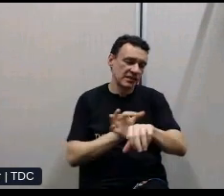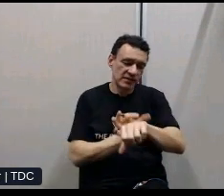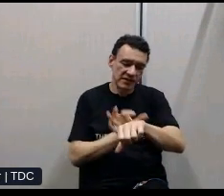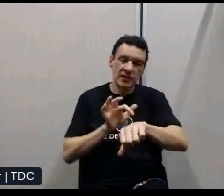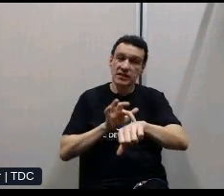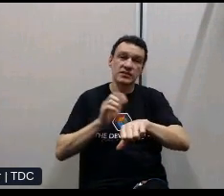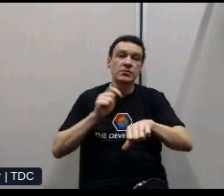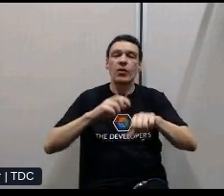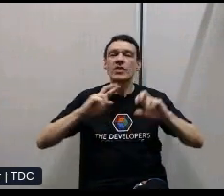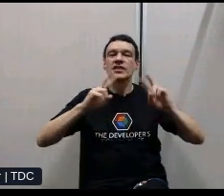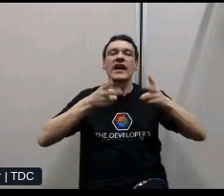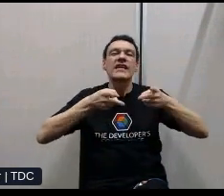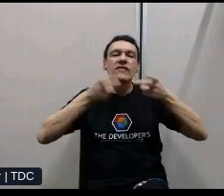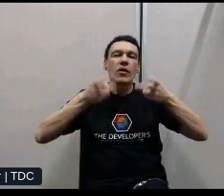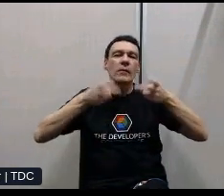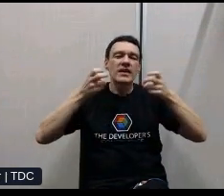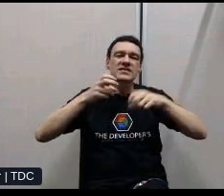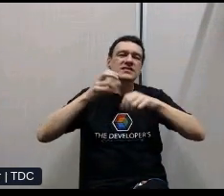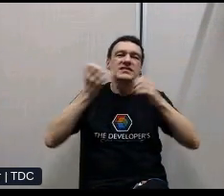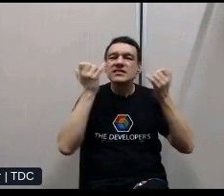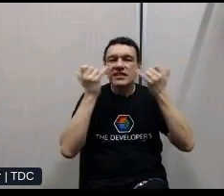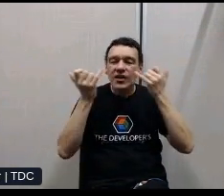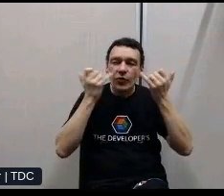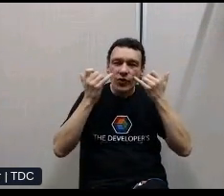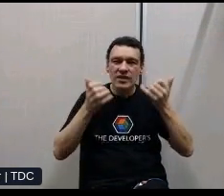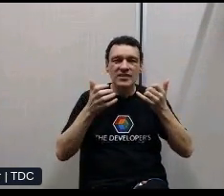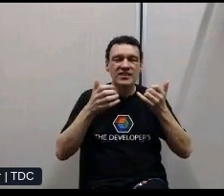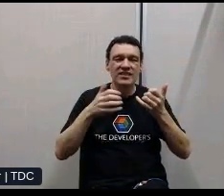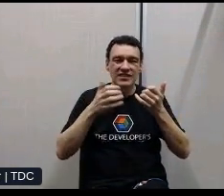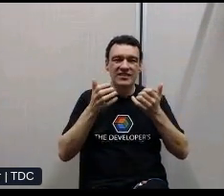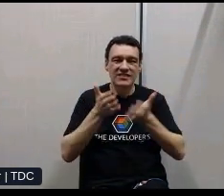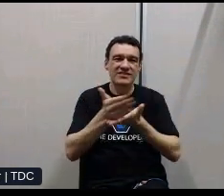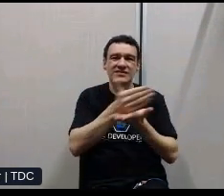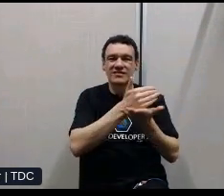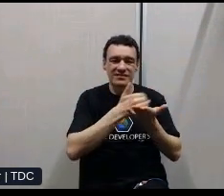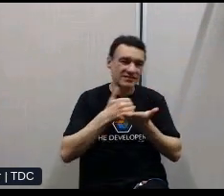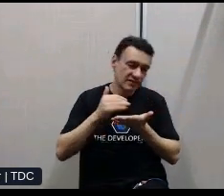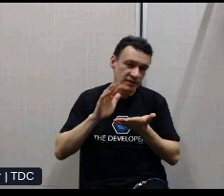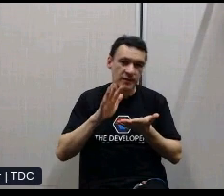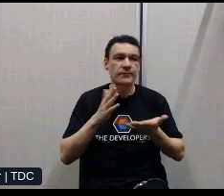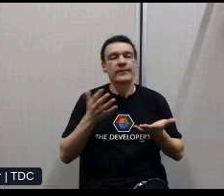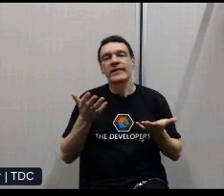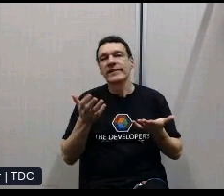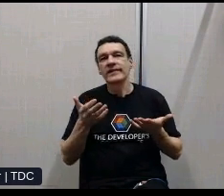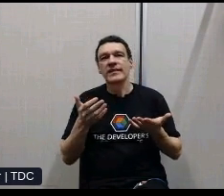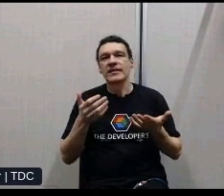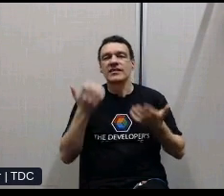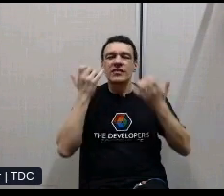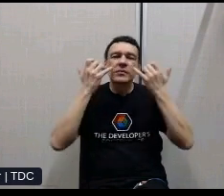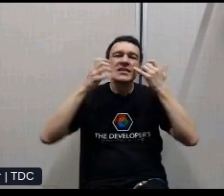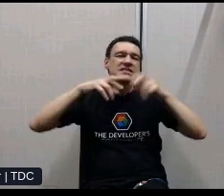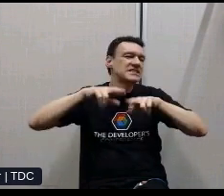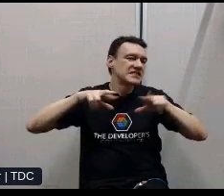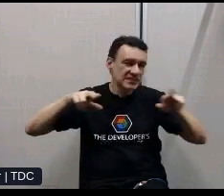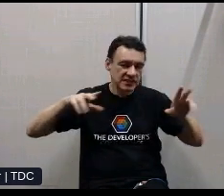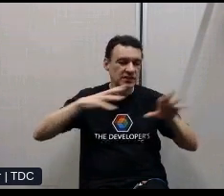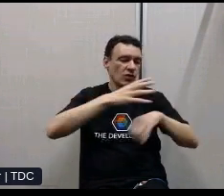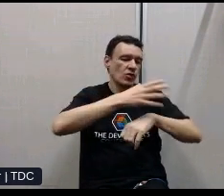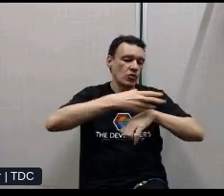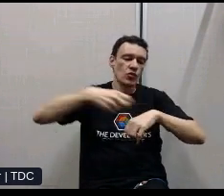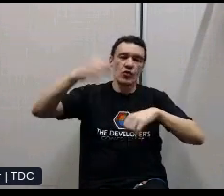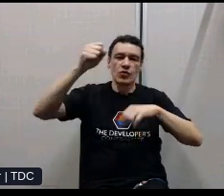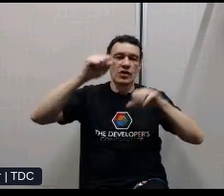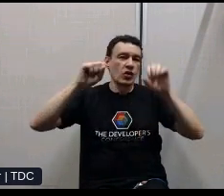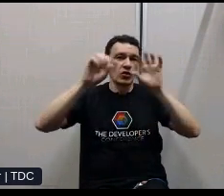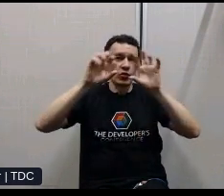seja de caminhada, batimento cardíaco e várias outras informações, e aí vai mandar para uma nuvem conectado com o seu